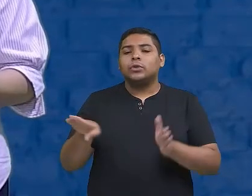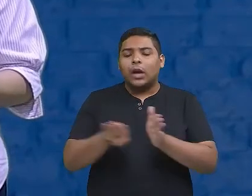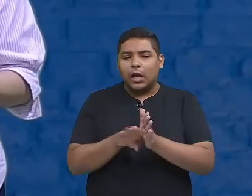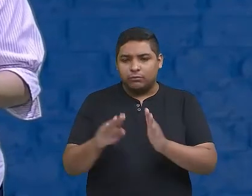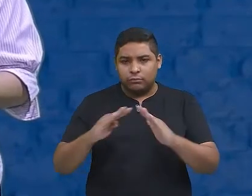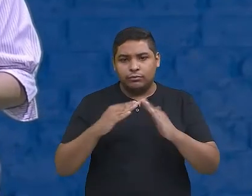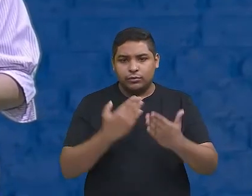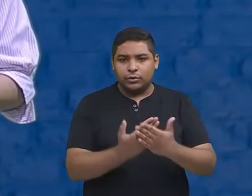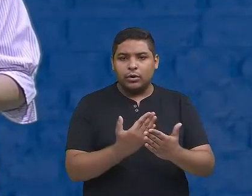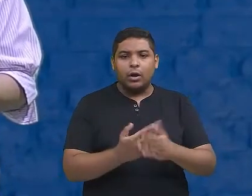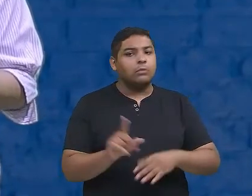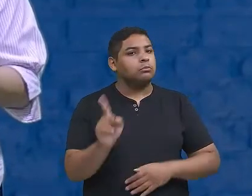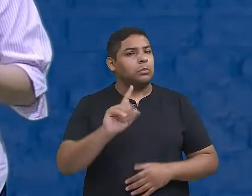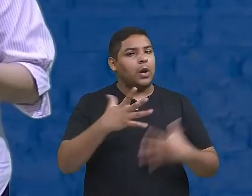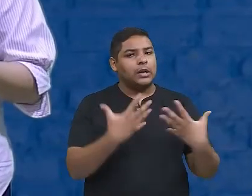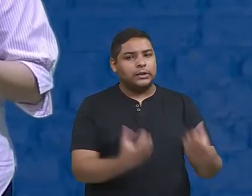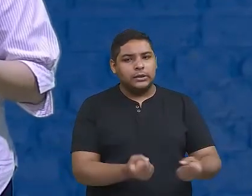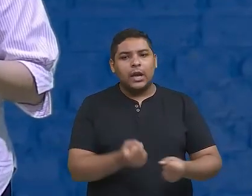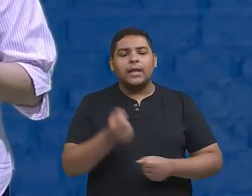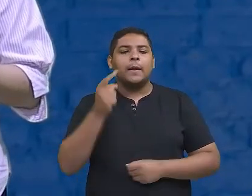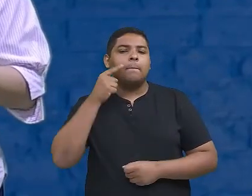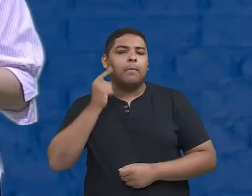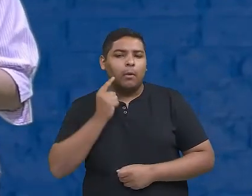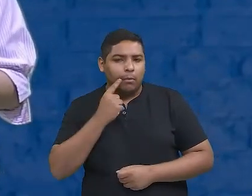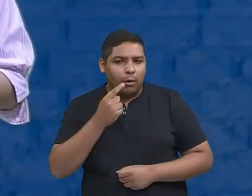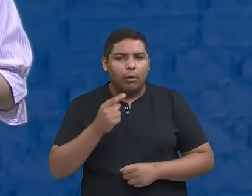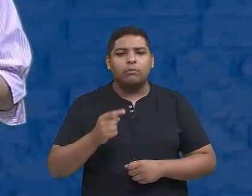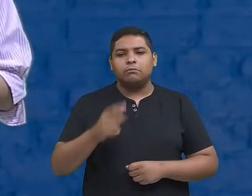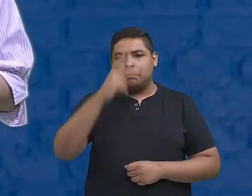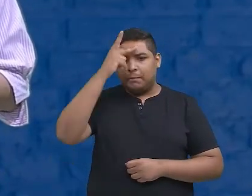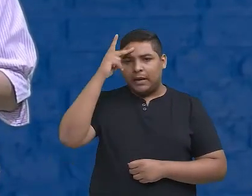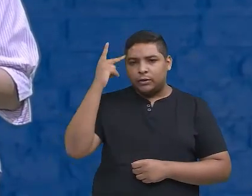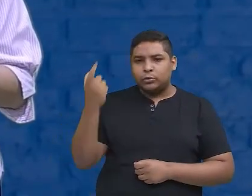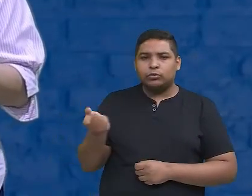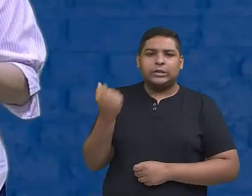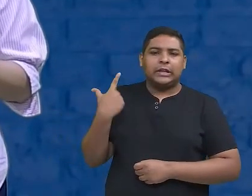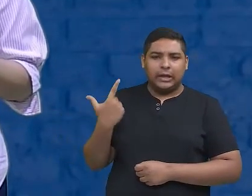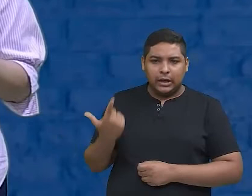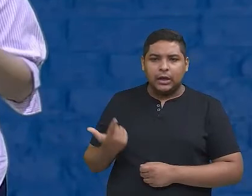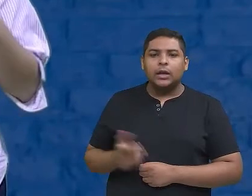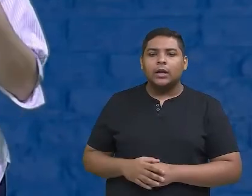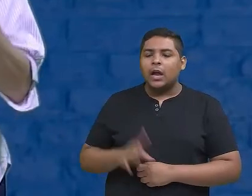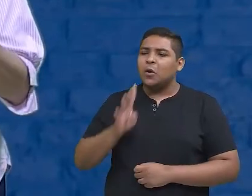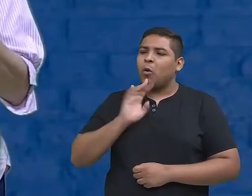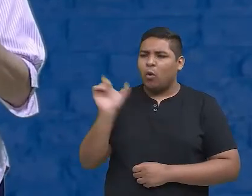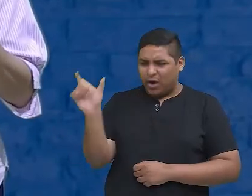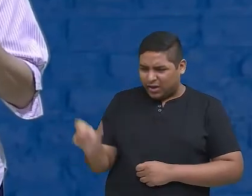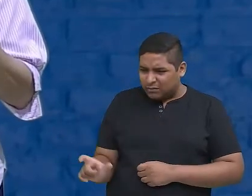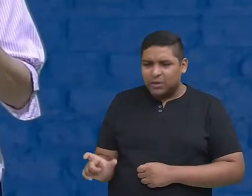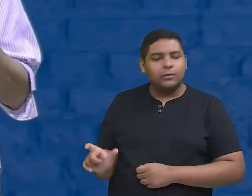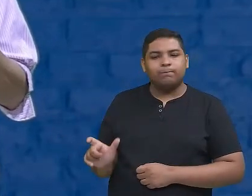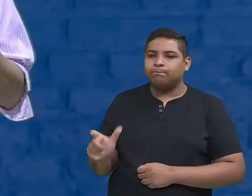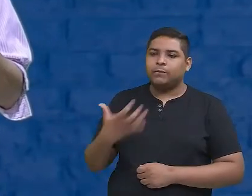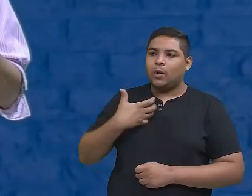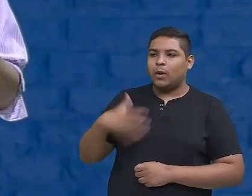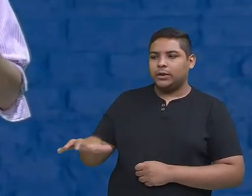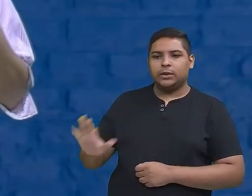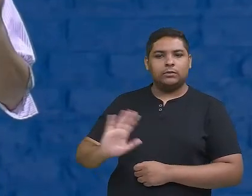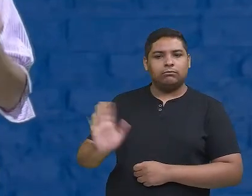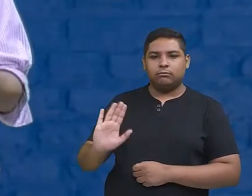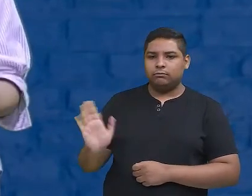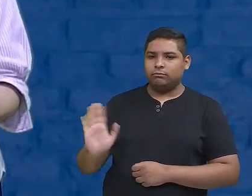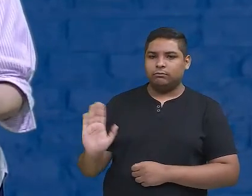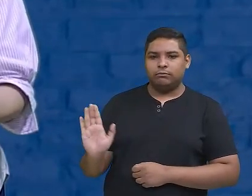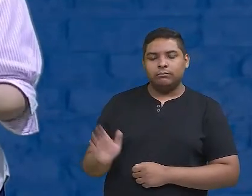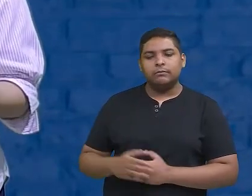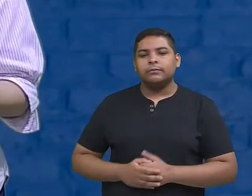não aceita bombom de ninguém, não fale com desconhecido. Então, o pai ou a mãe vai orientando o menino